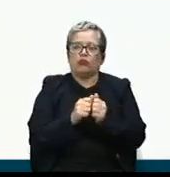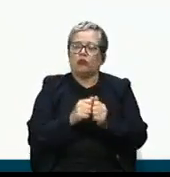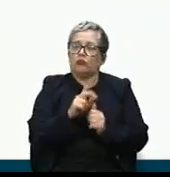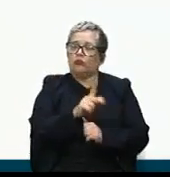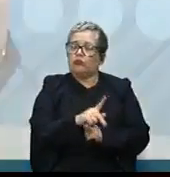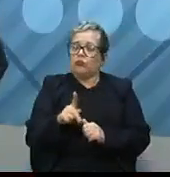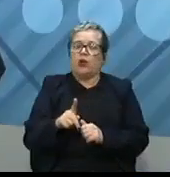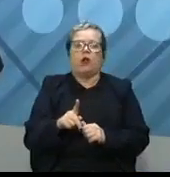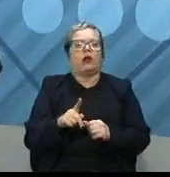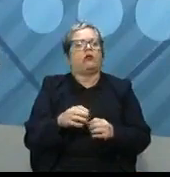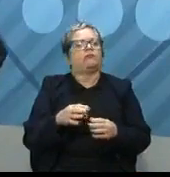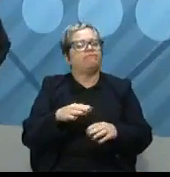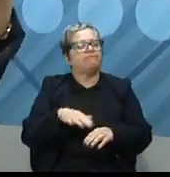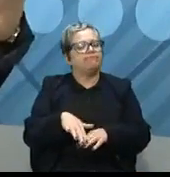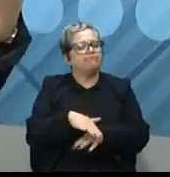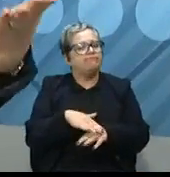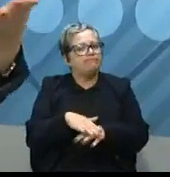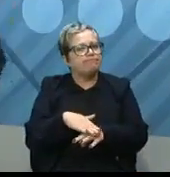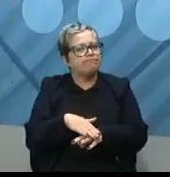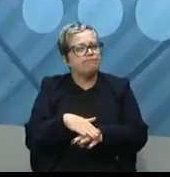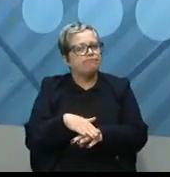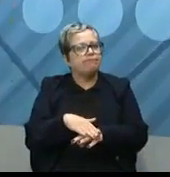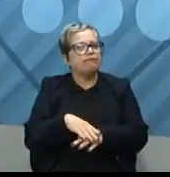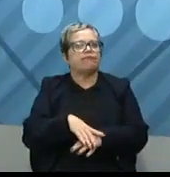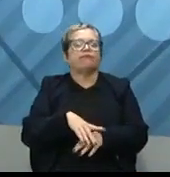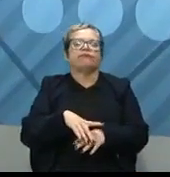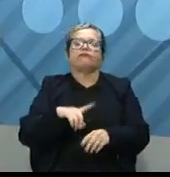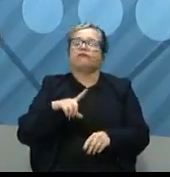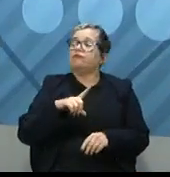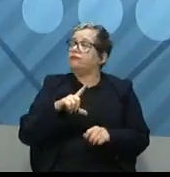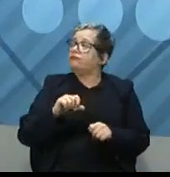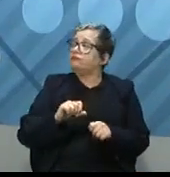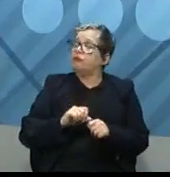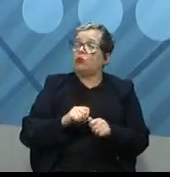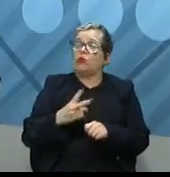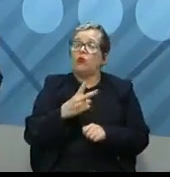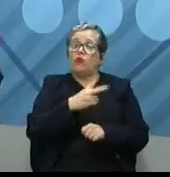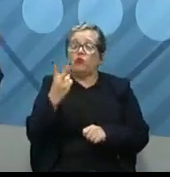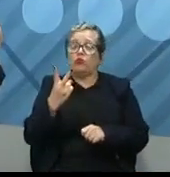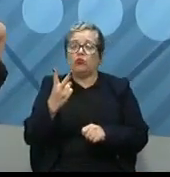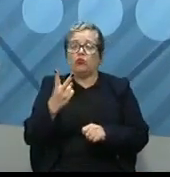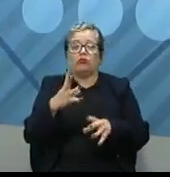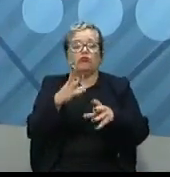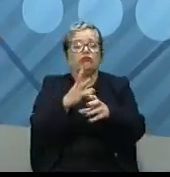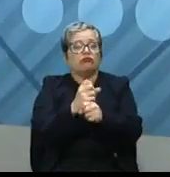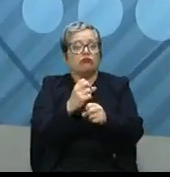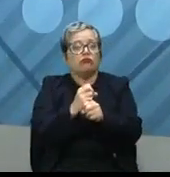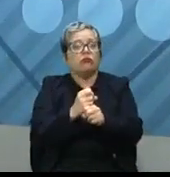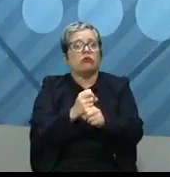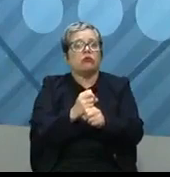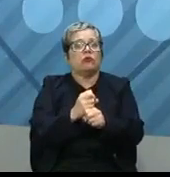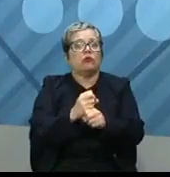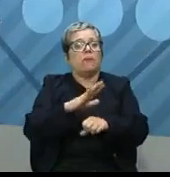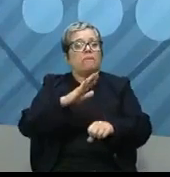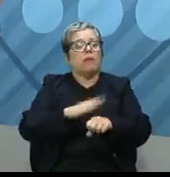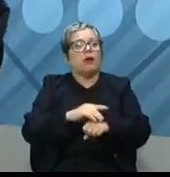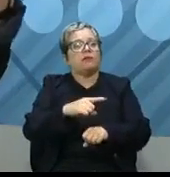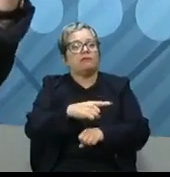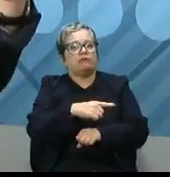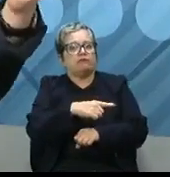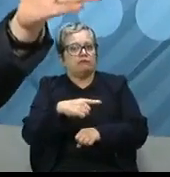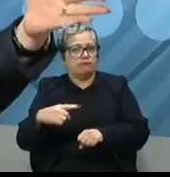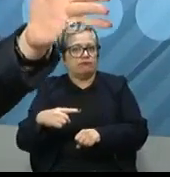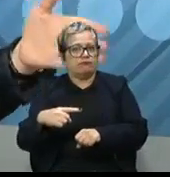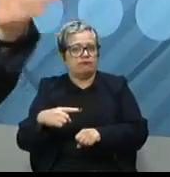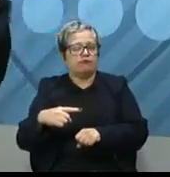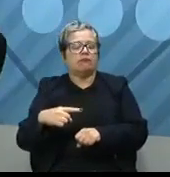Ela comentou dos tipos de matriz. E agora, nós fizemos 2 tipos de operações com essas matrizes. Nós fizemos